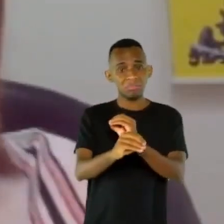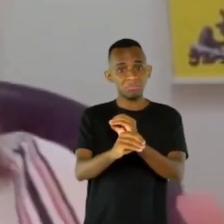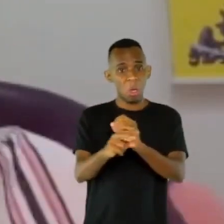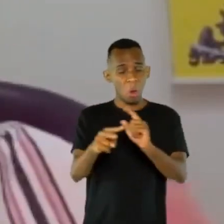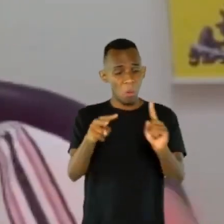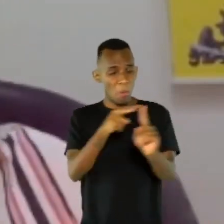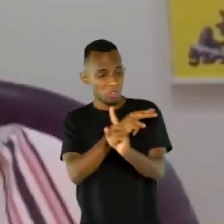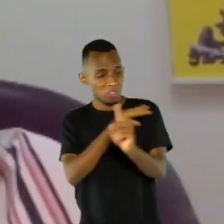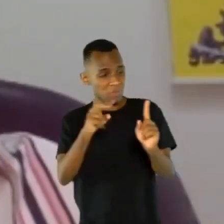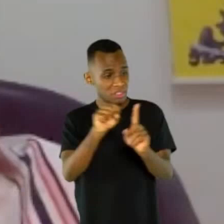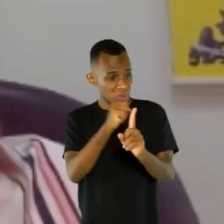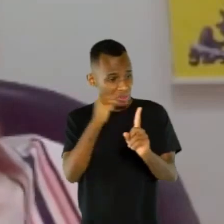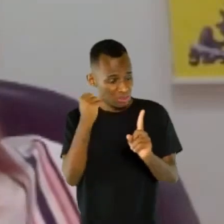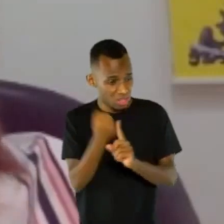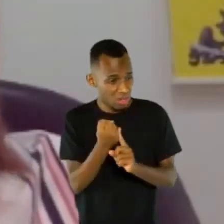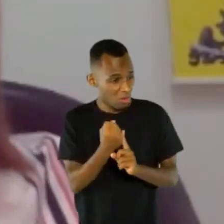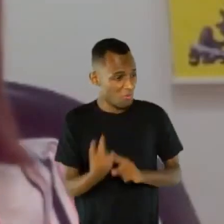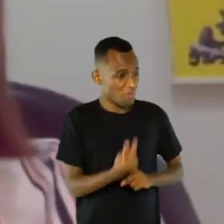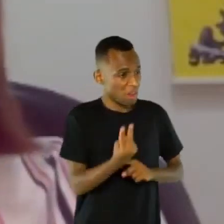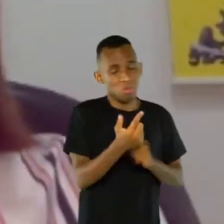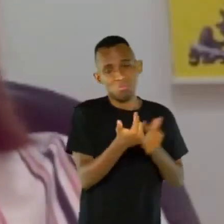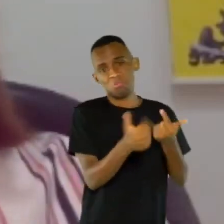O que é